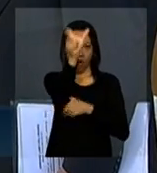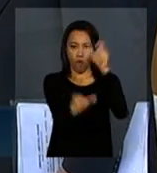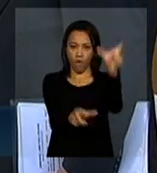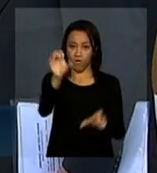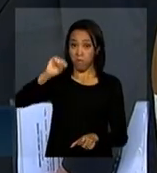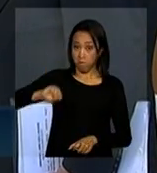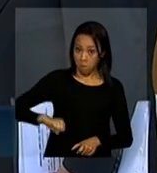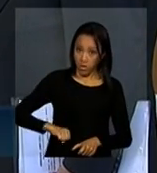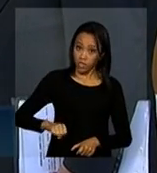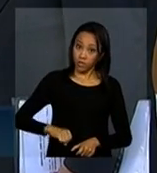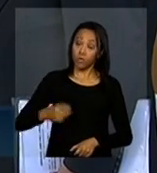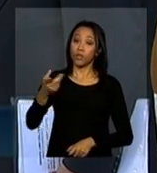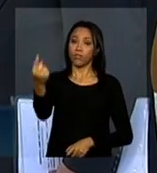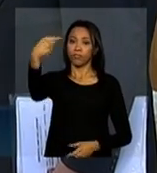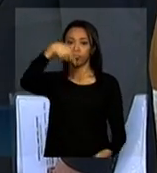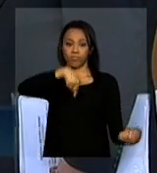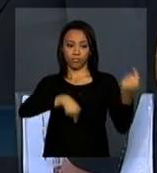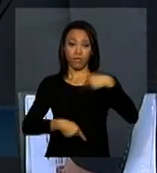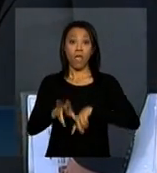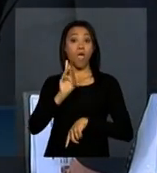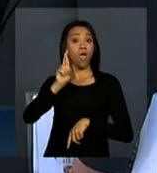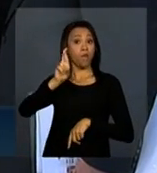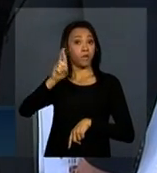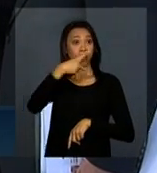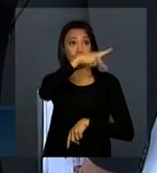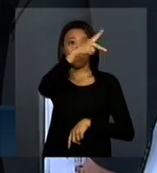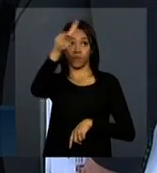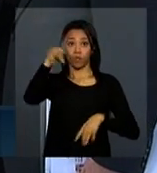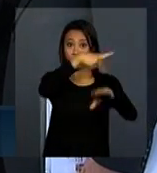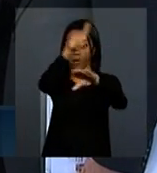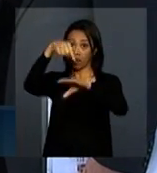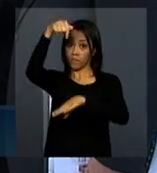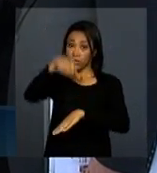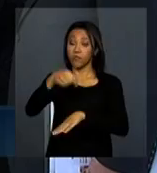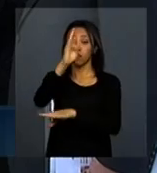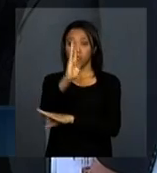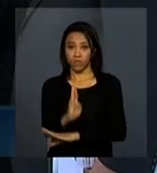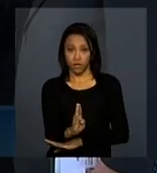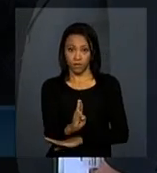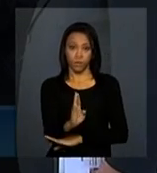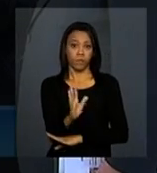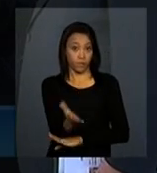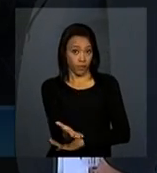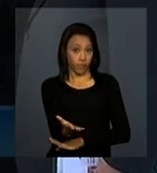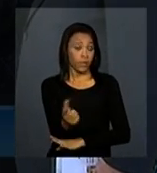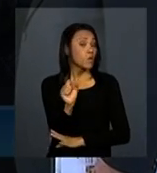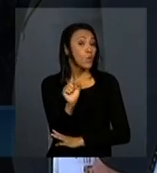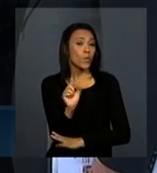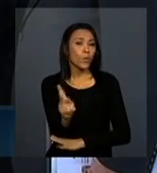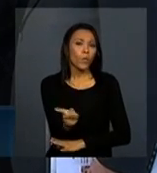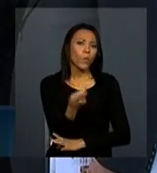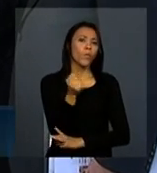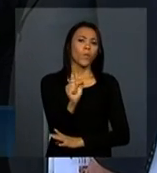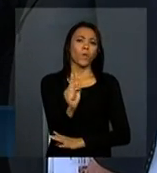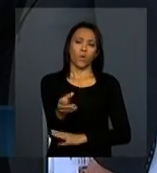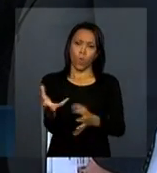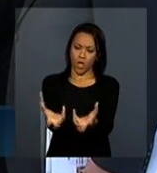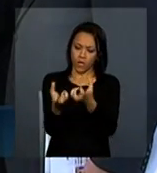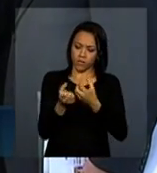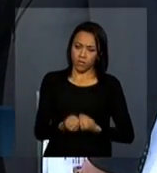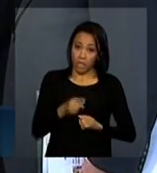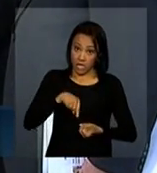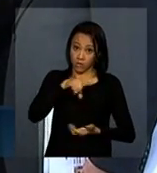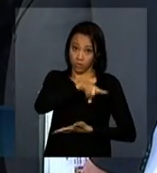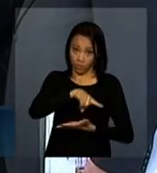que passam a representar seus países de origem no Brasil. Na prática, com a entrega da carta